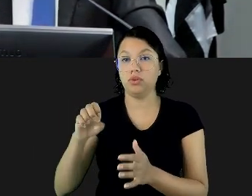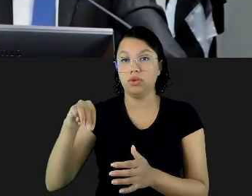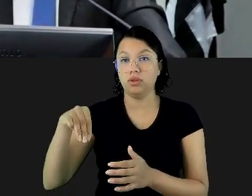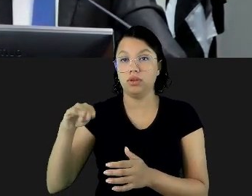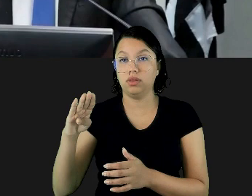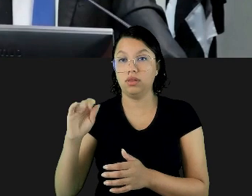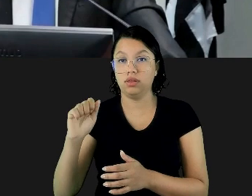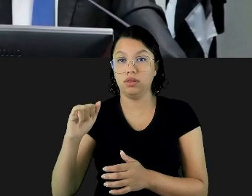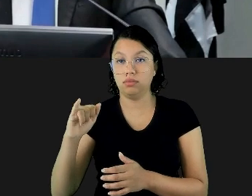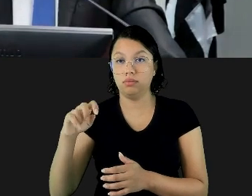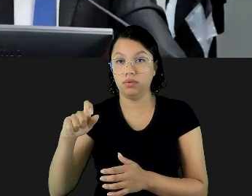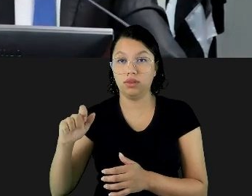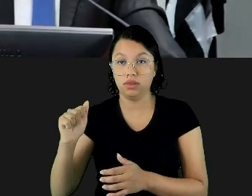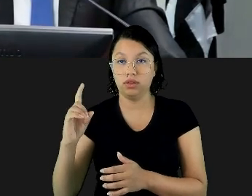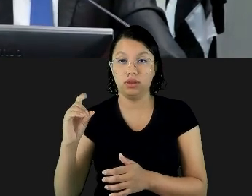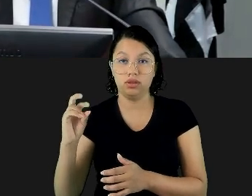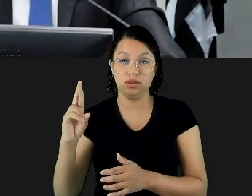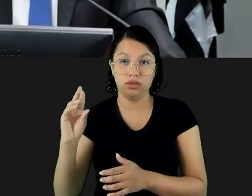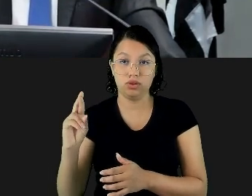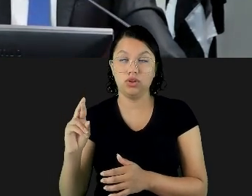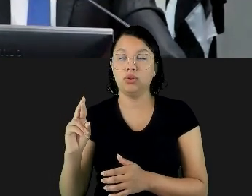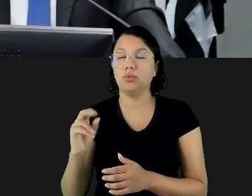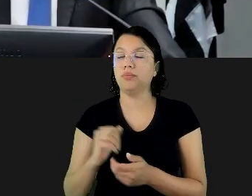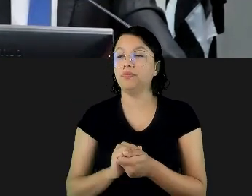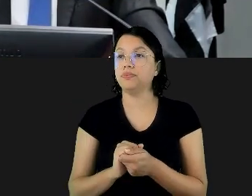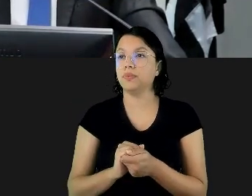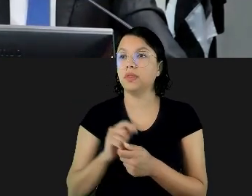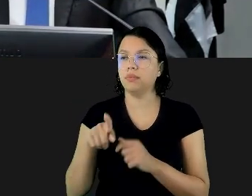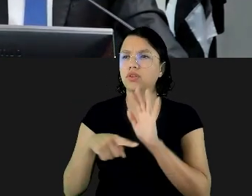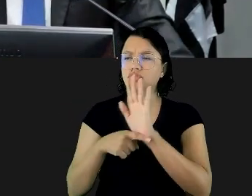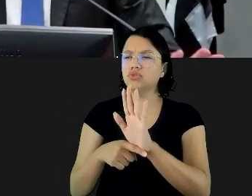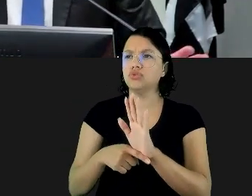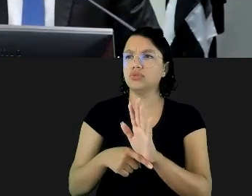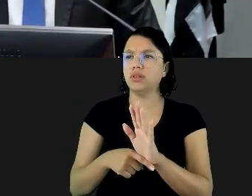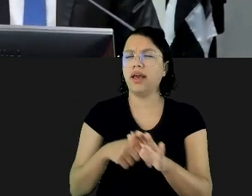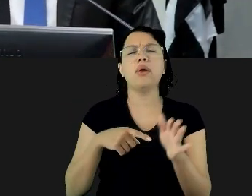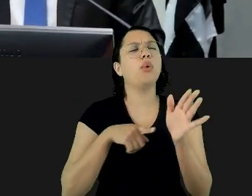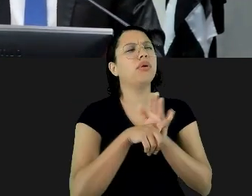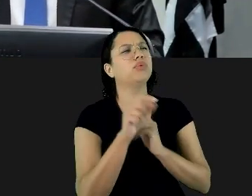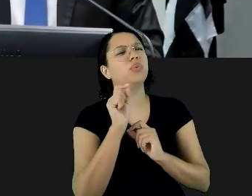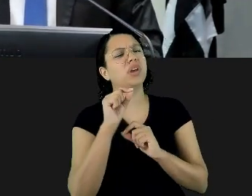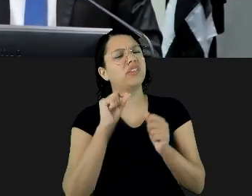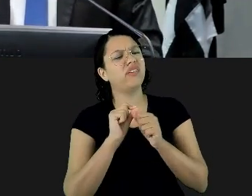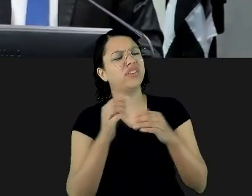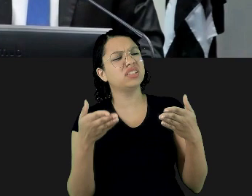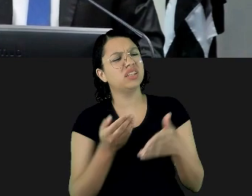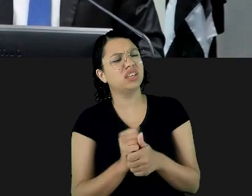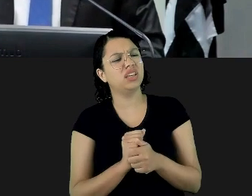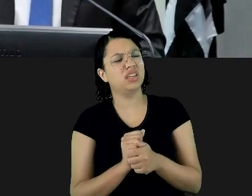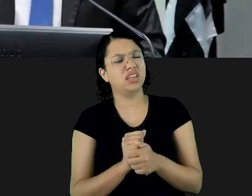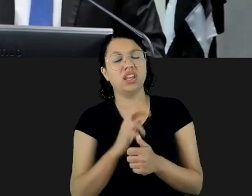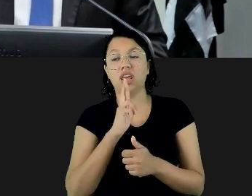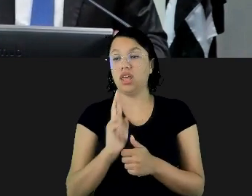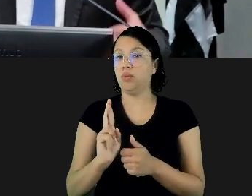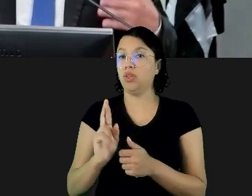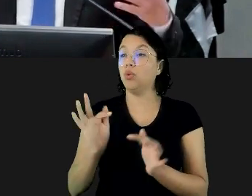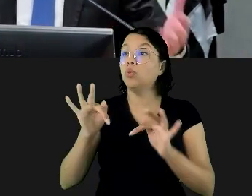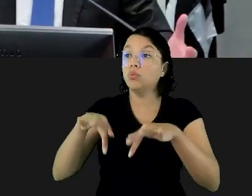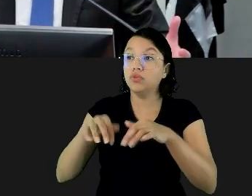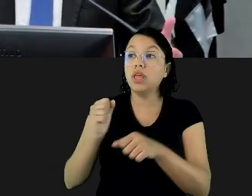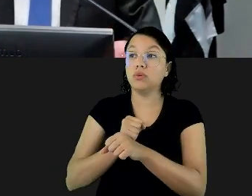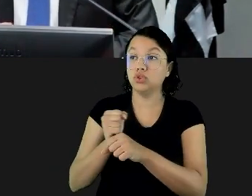esse embaixador vai vir fazer aqui no gabinete? Não, normalmente, final de ano, eles vêm para poder